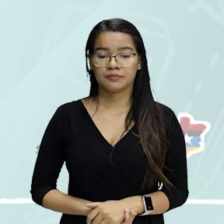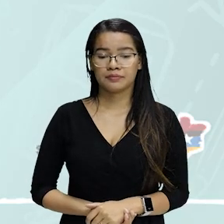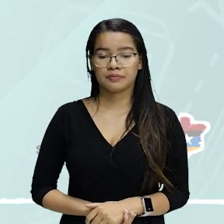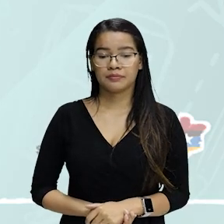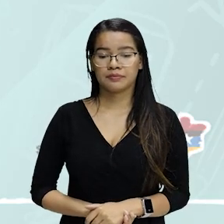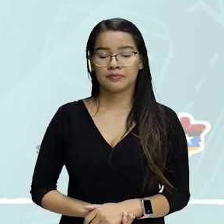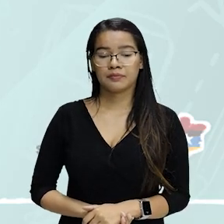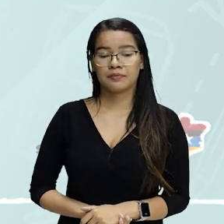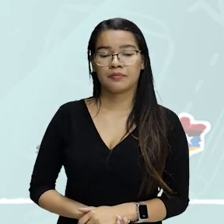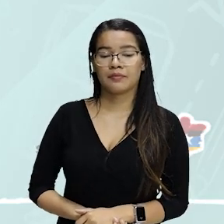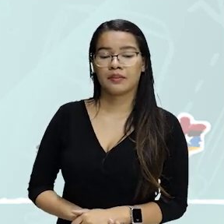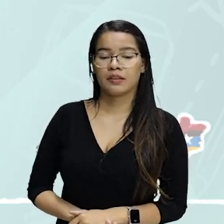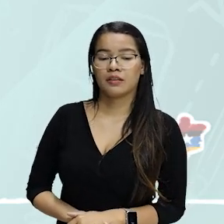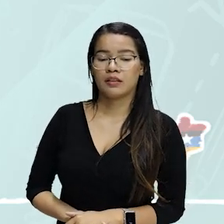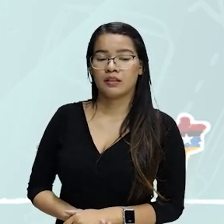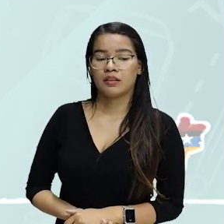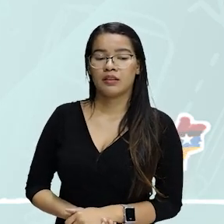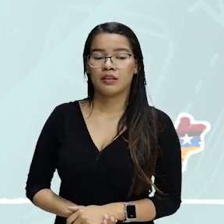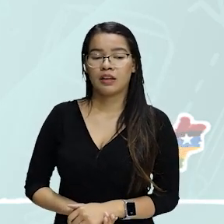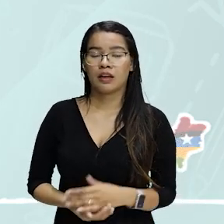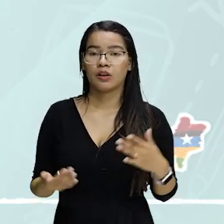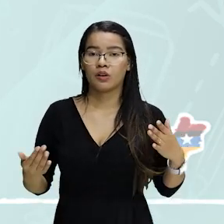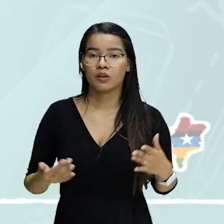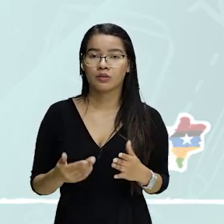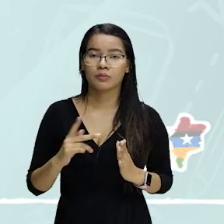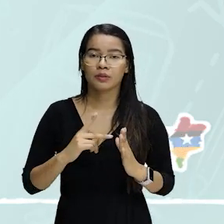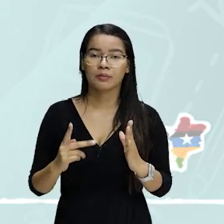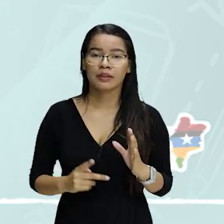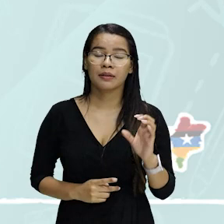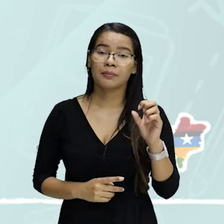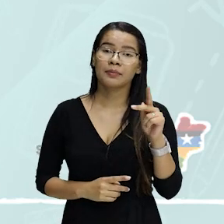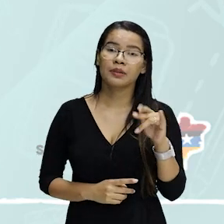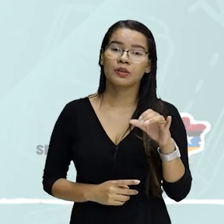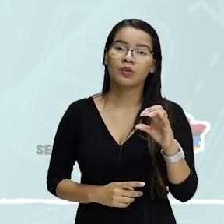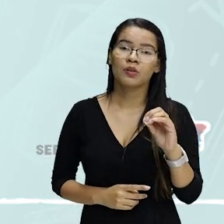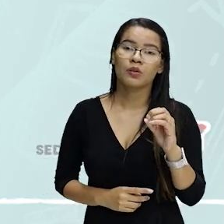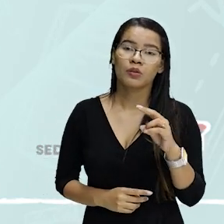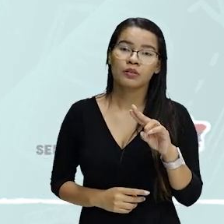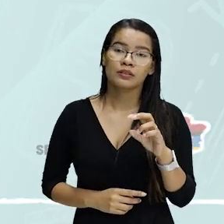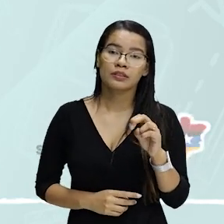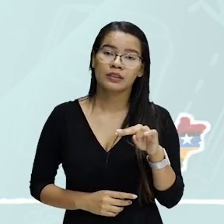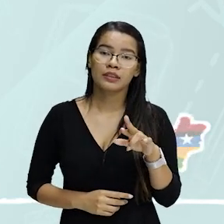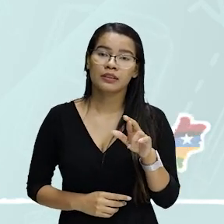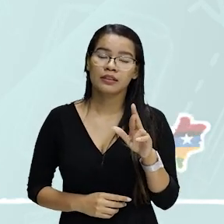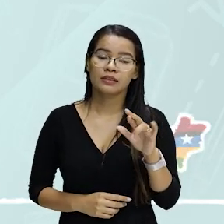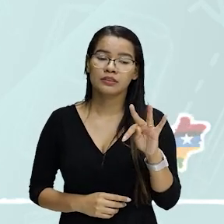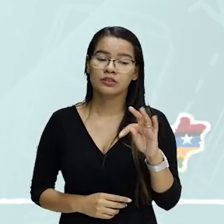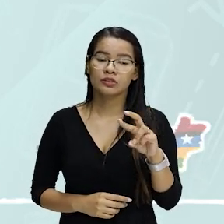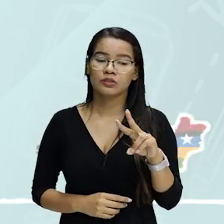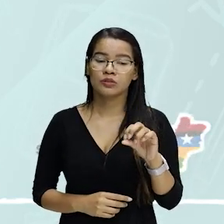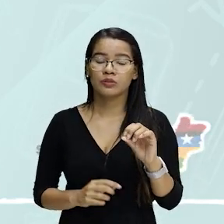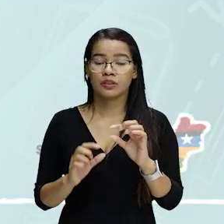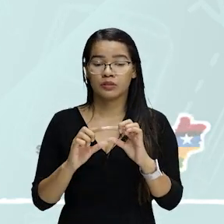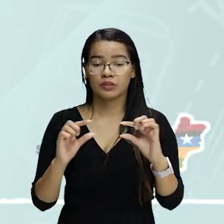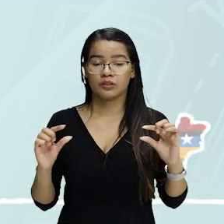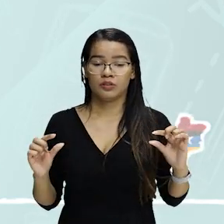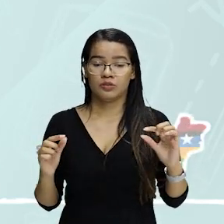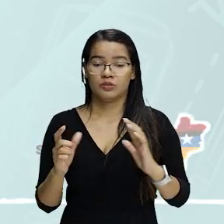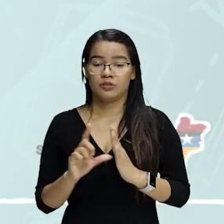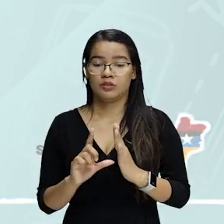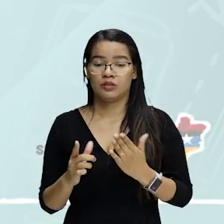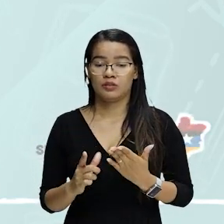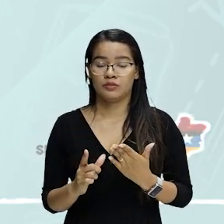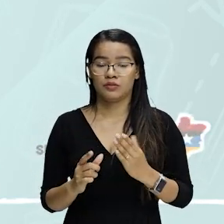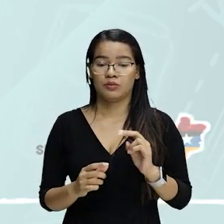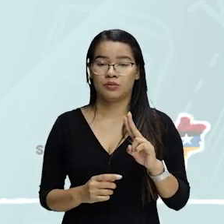Aqui nós vamos ver um poema épico ou narrativo, que é o trecho do livro O Uruguai, de